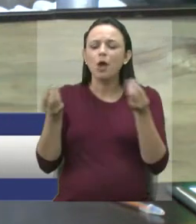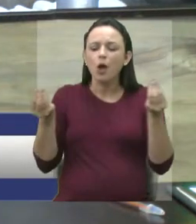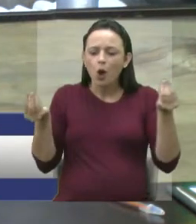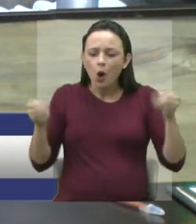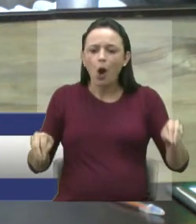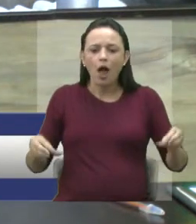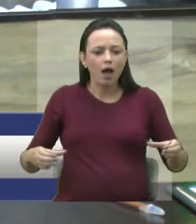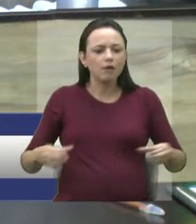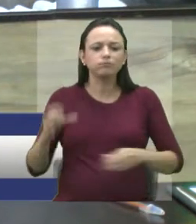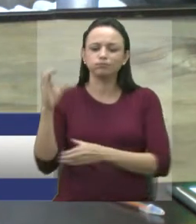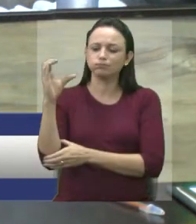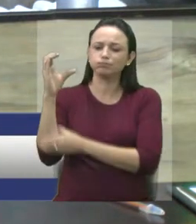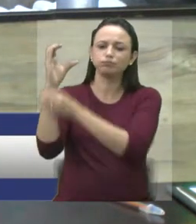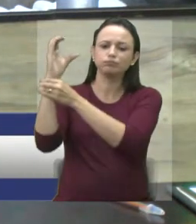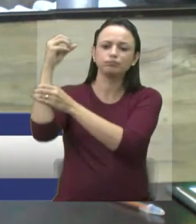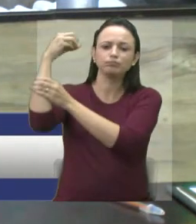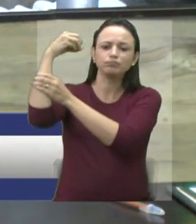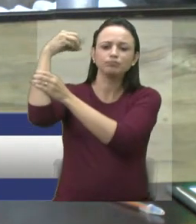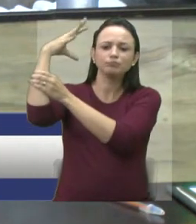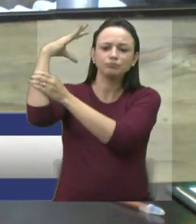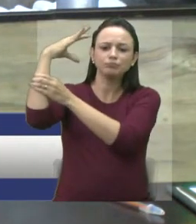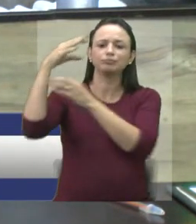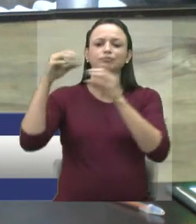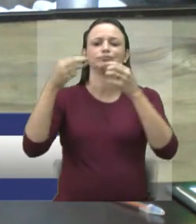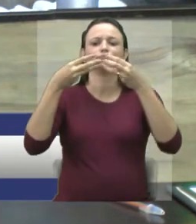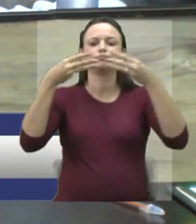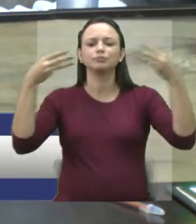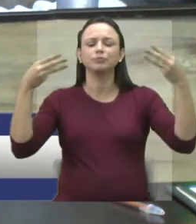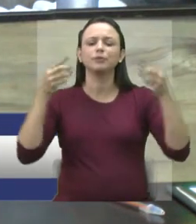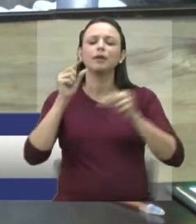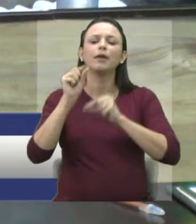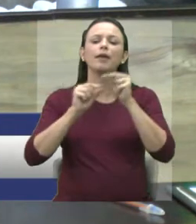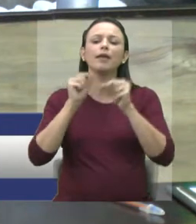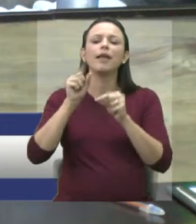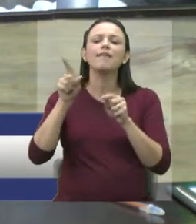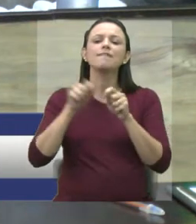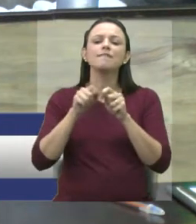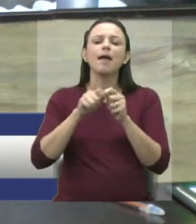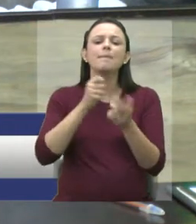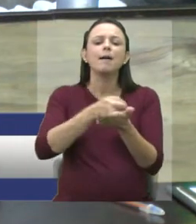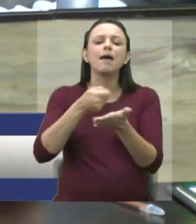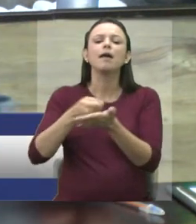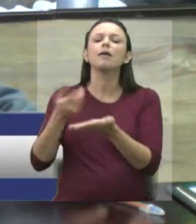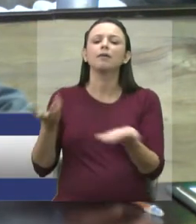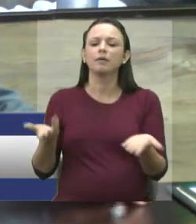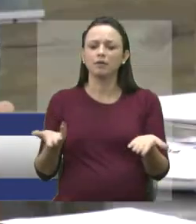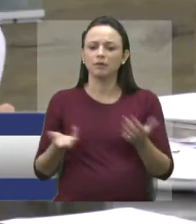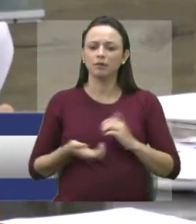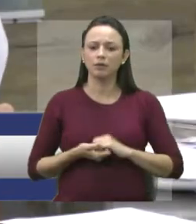e braço de luz, e quem esses serviços oneram?